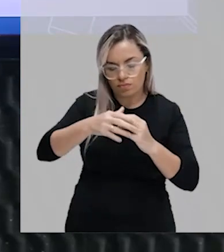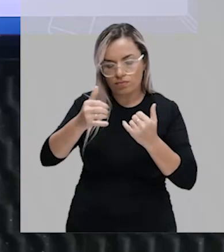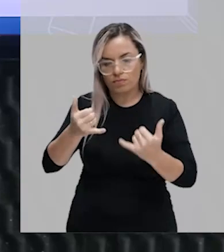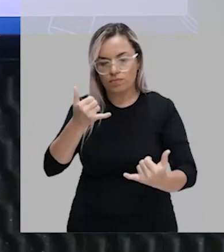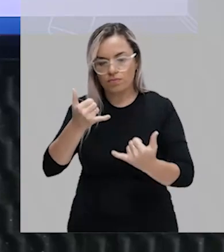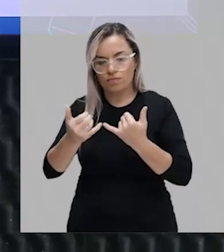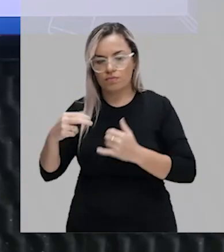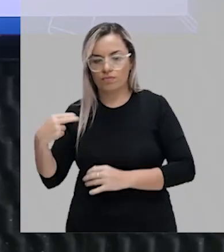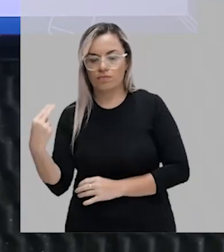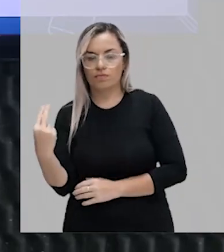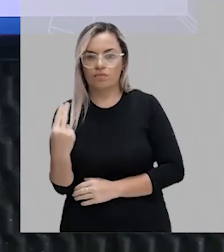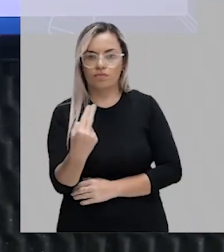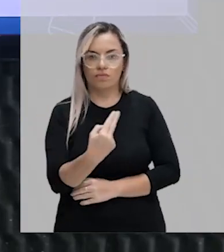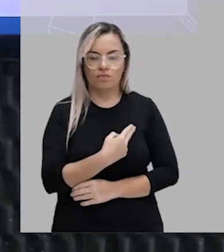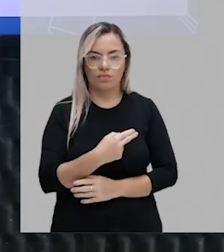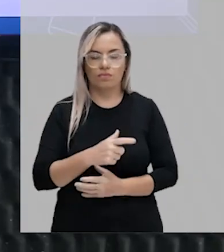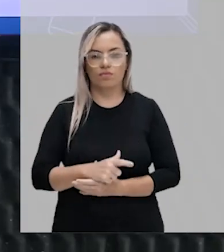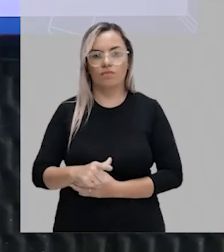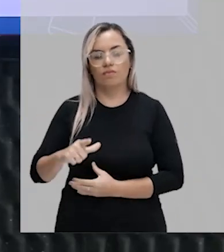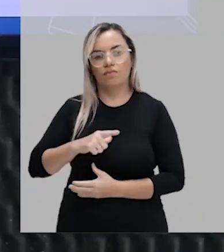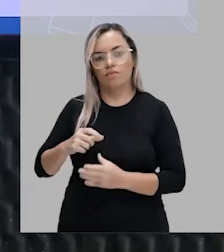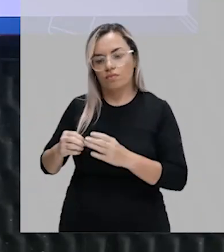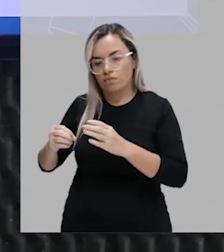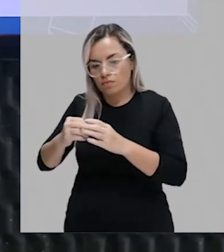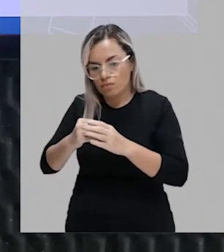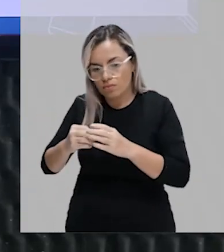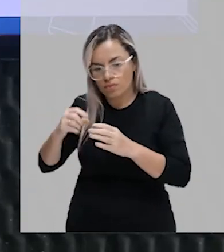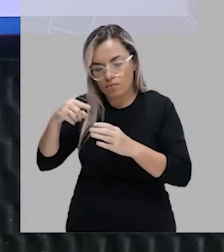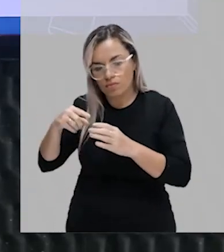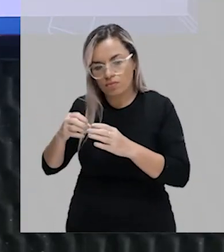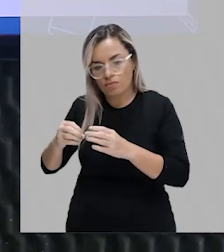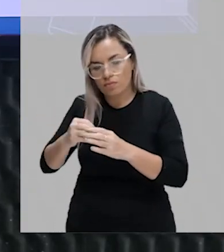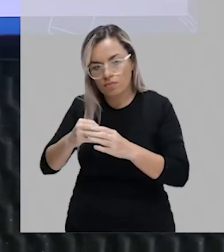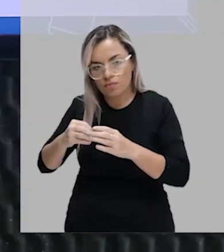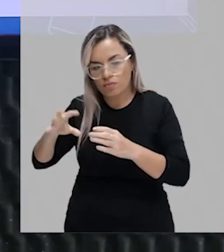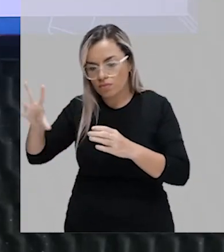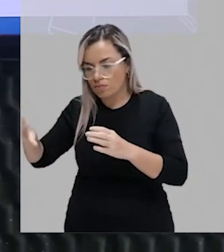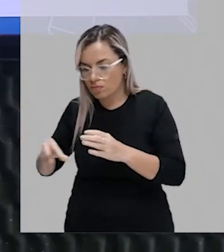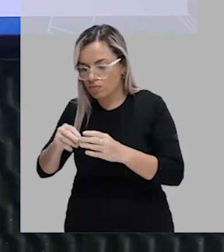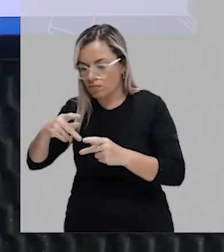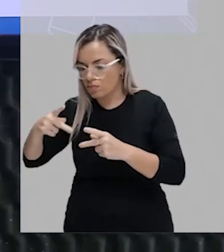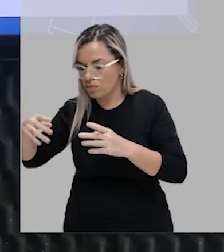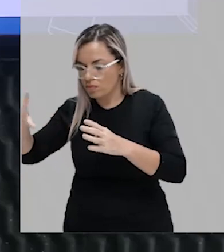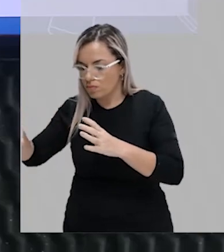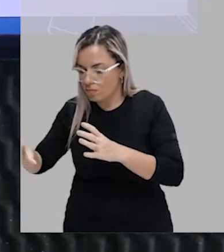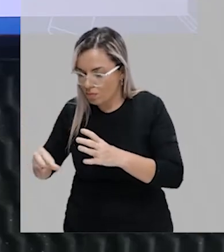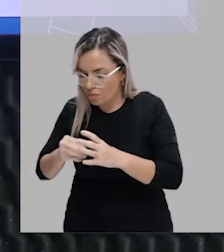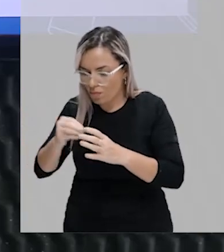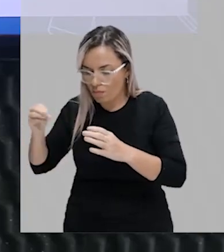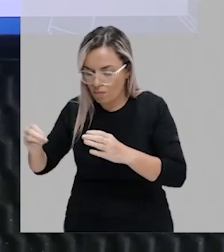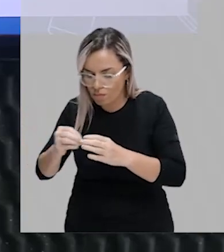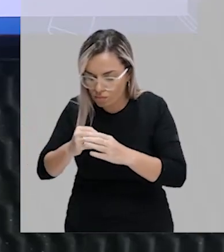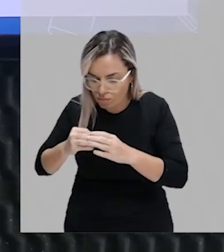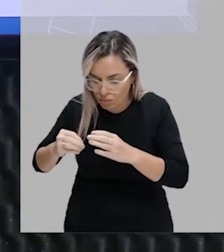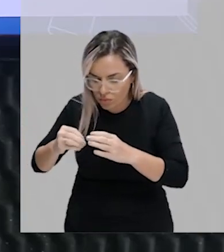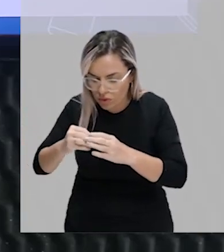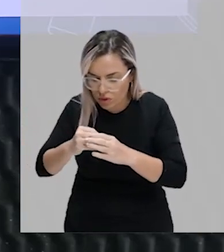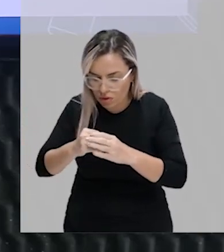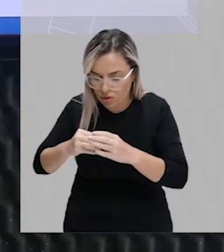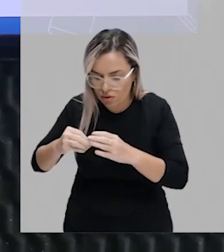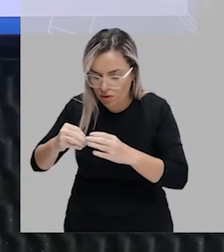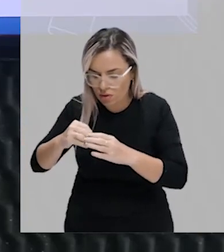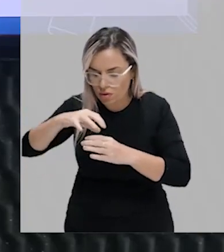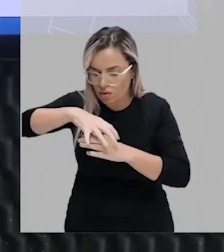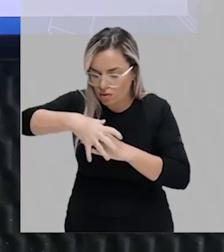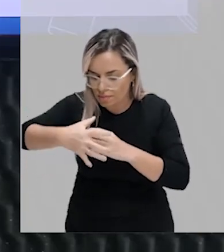semelhantemente, nós teríamos aqui os coacervados, né, que são aglomerados de proteína, que são envoltos por